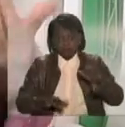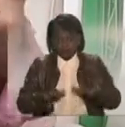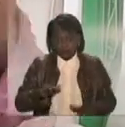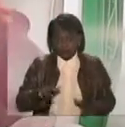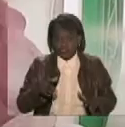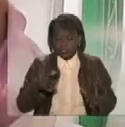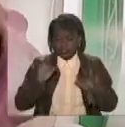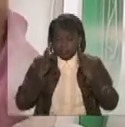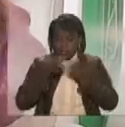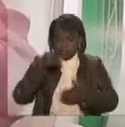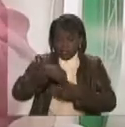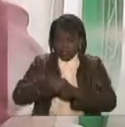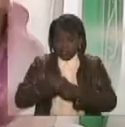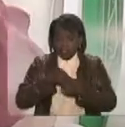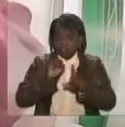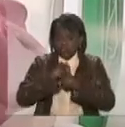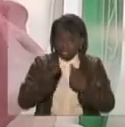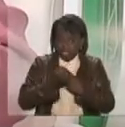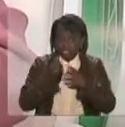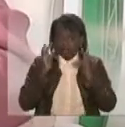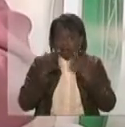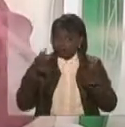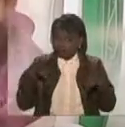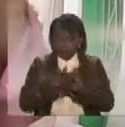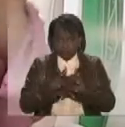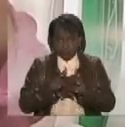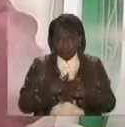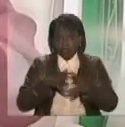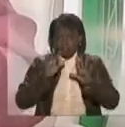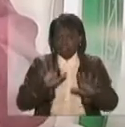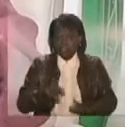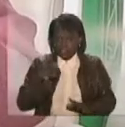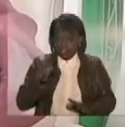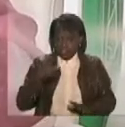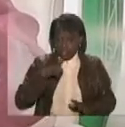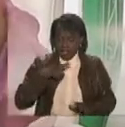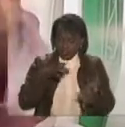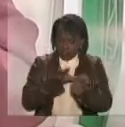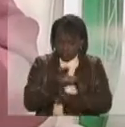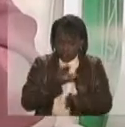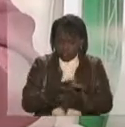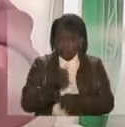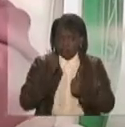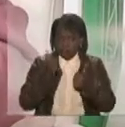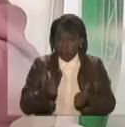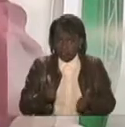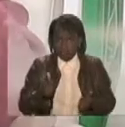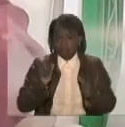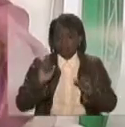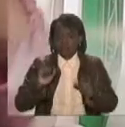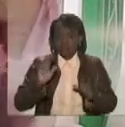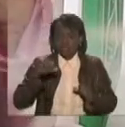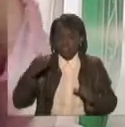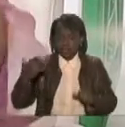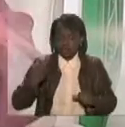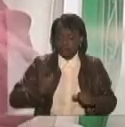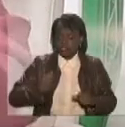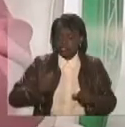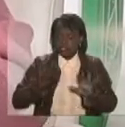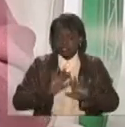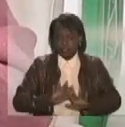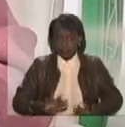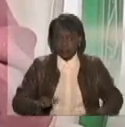Porque às vezes tem até conflitos da família com a sociedade, em termos de pensamento. Mas se ela tiver uma boa orientação, ela vai poder levar isso com uma